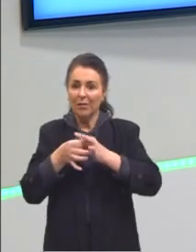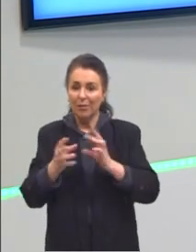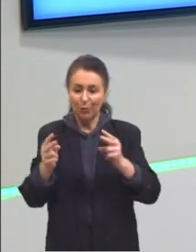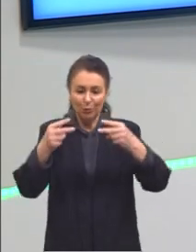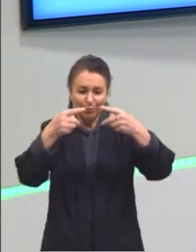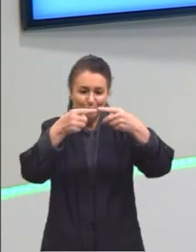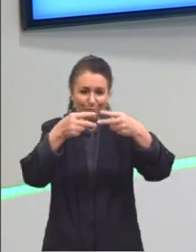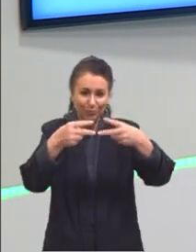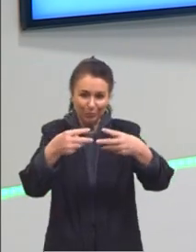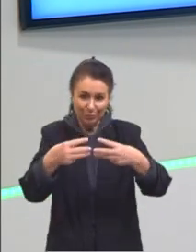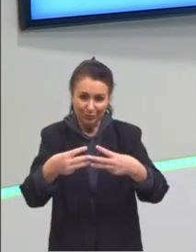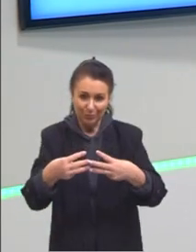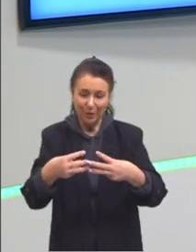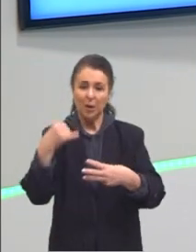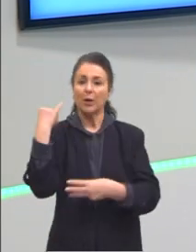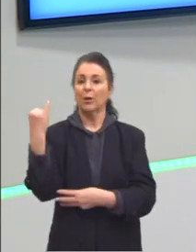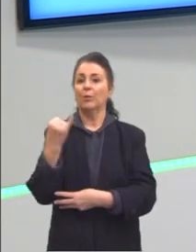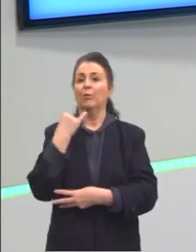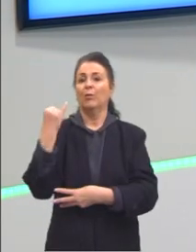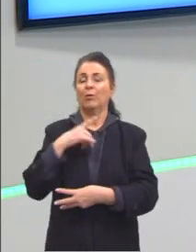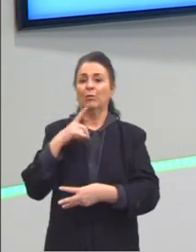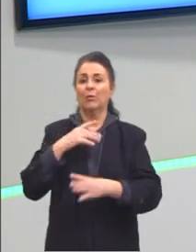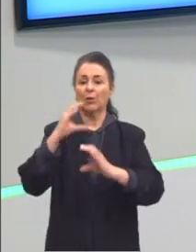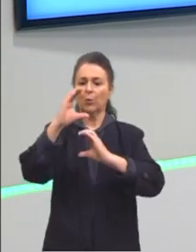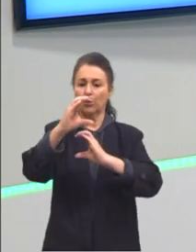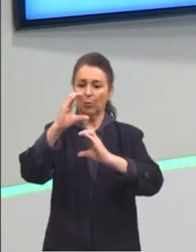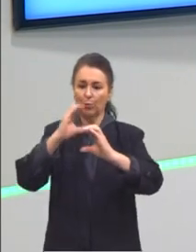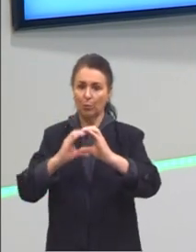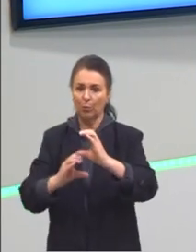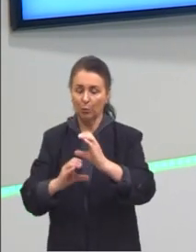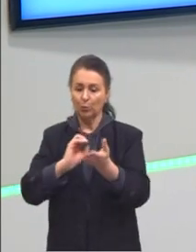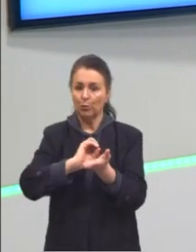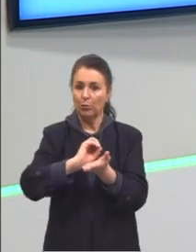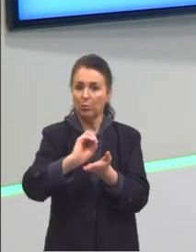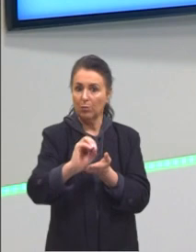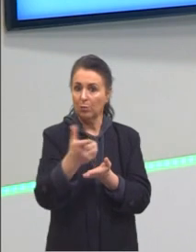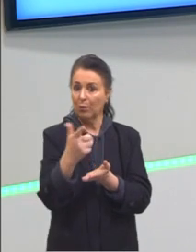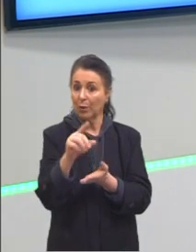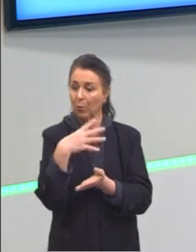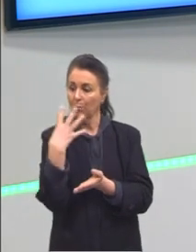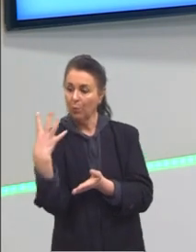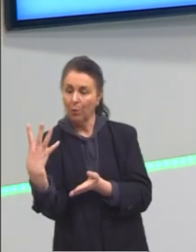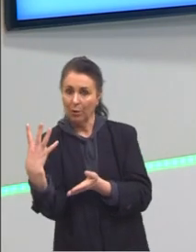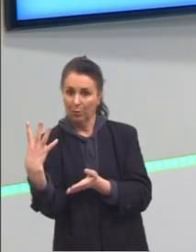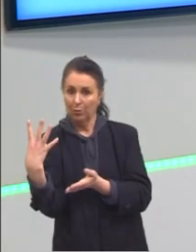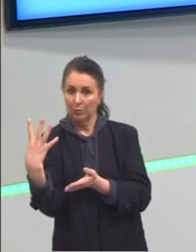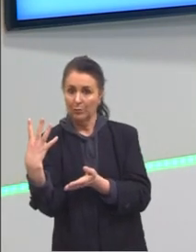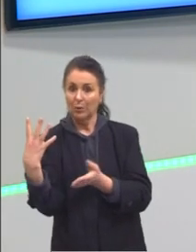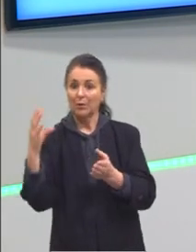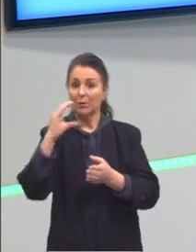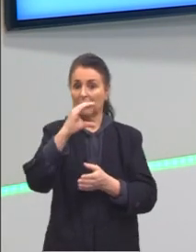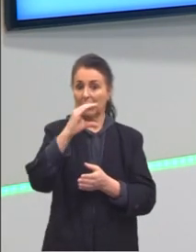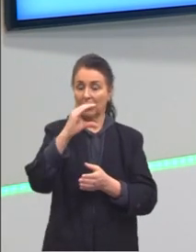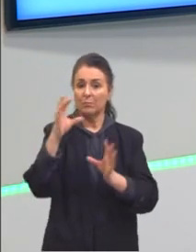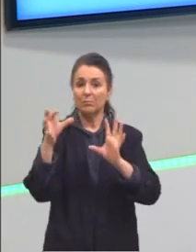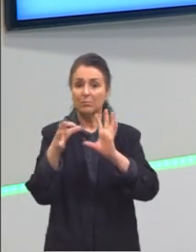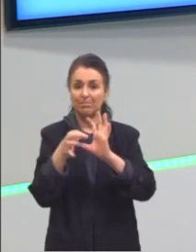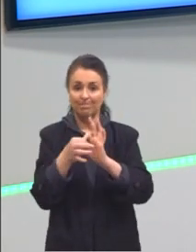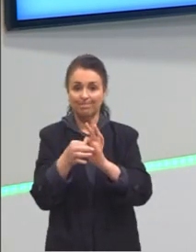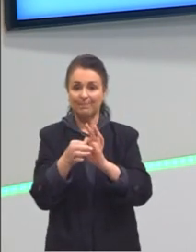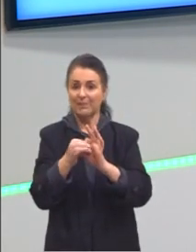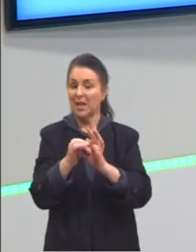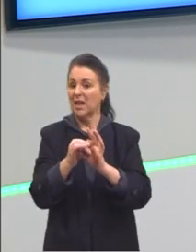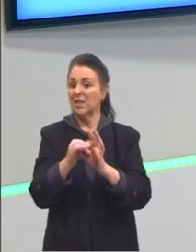aqui é fundamental gente tem um composto orgânico não tivesse quatro ligações no carbono ele vai estar